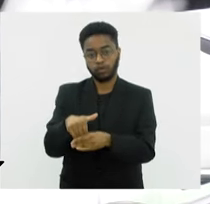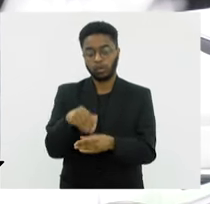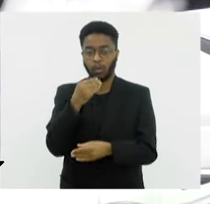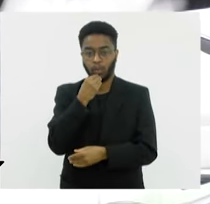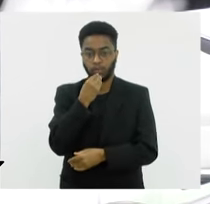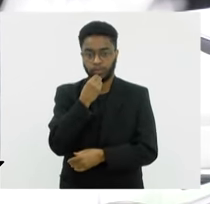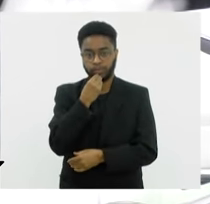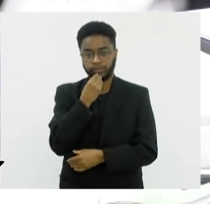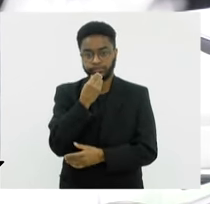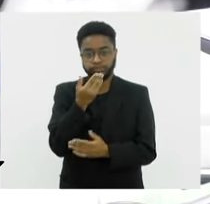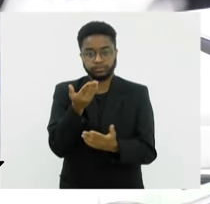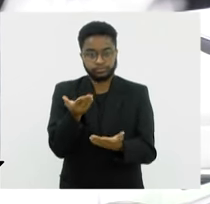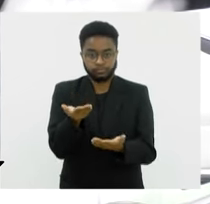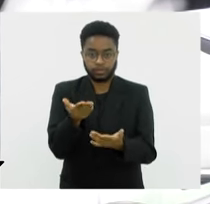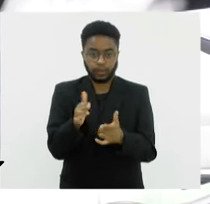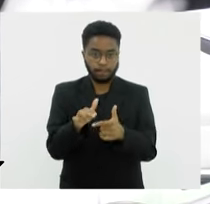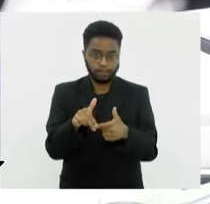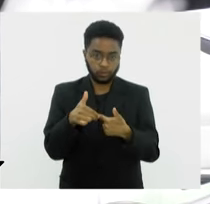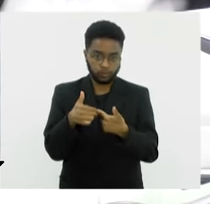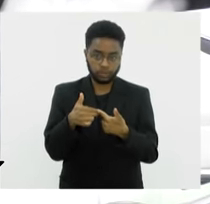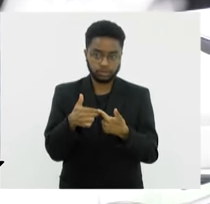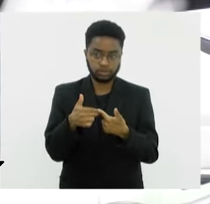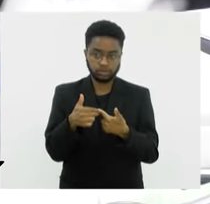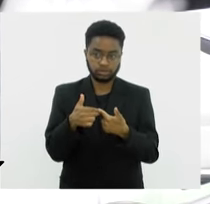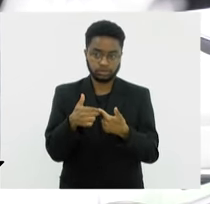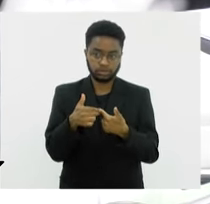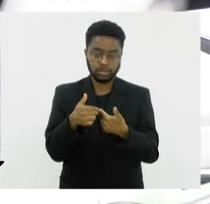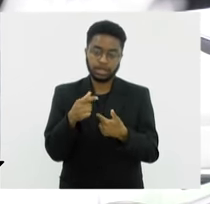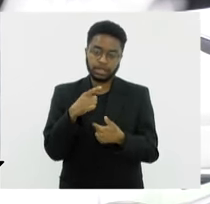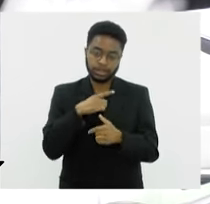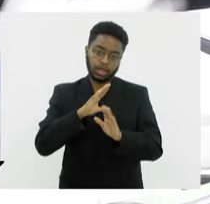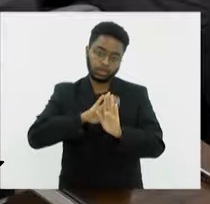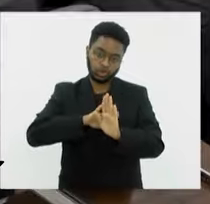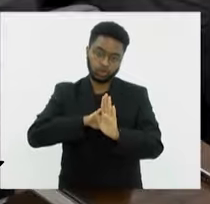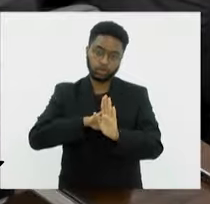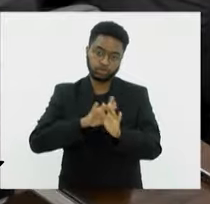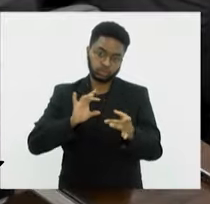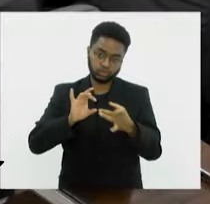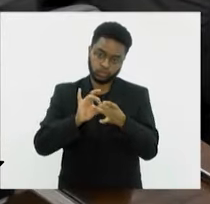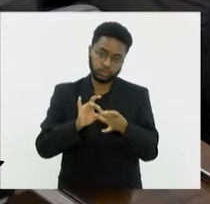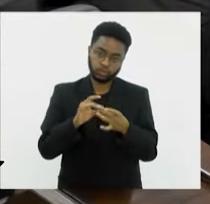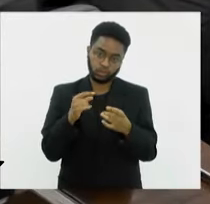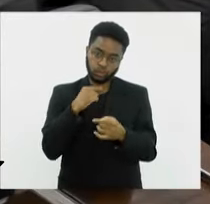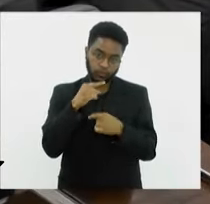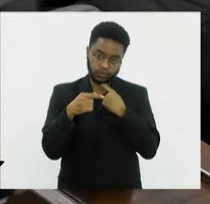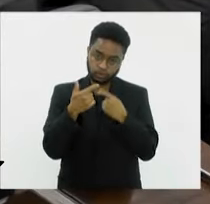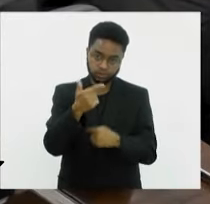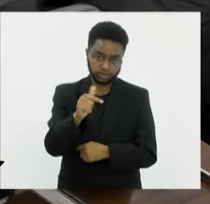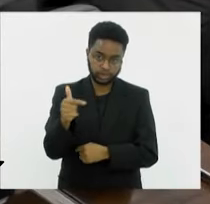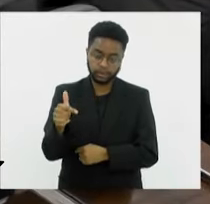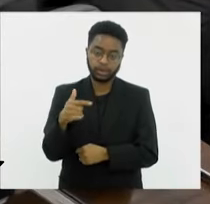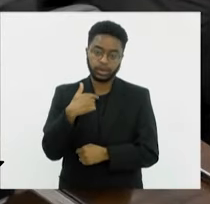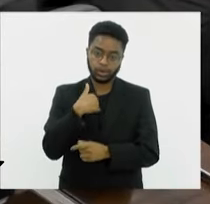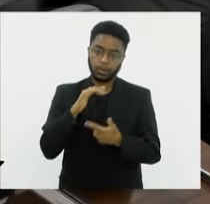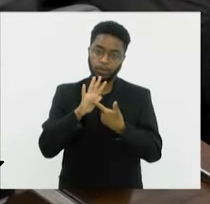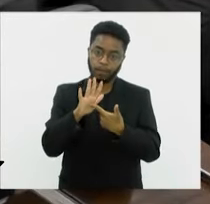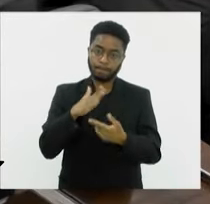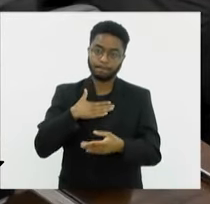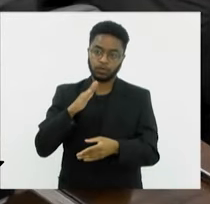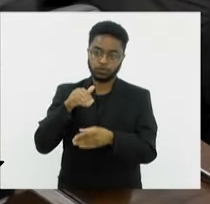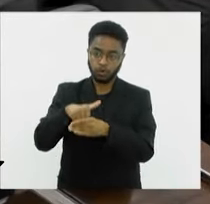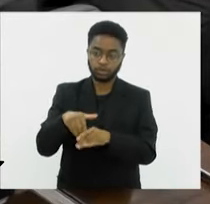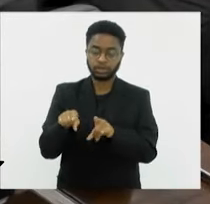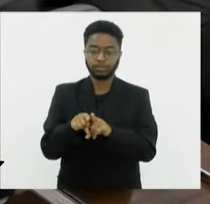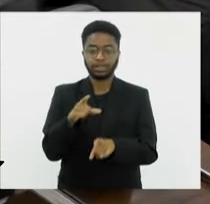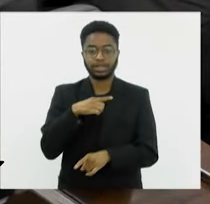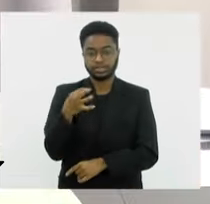questão, evidentemente, cheia de contornos ideológicos, não há a menor dúvida disso. Já antecipo o meu voto e tenho certeza